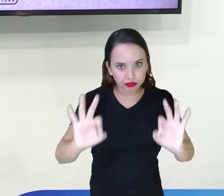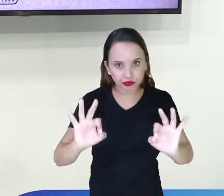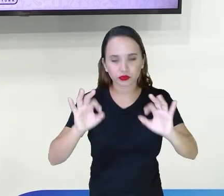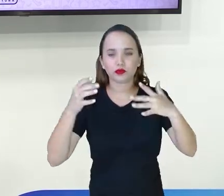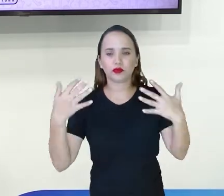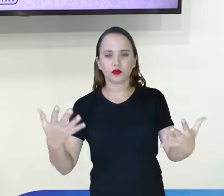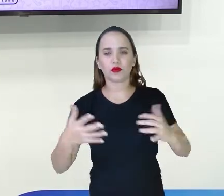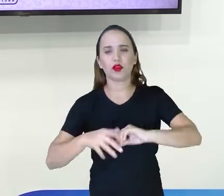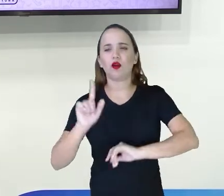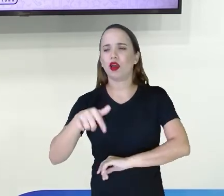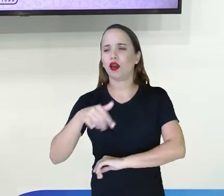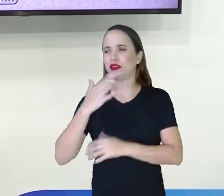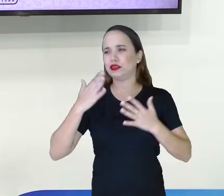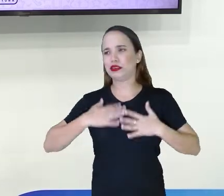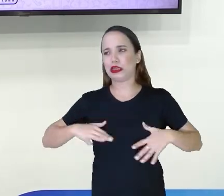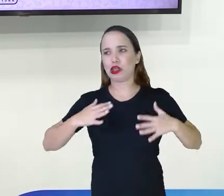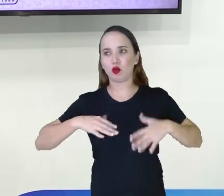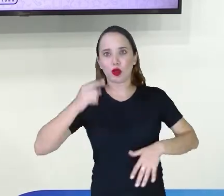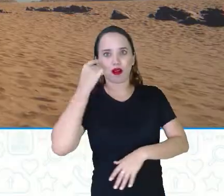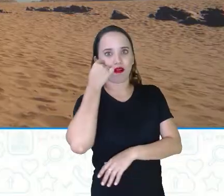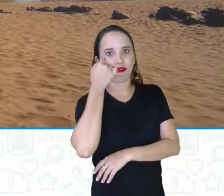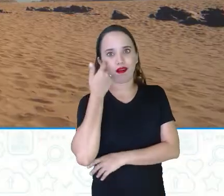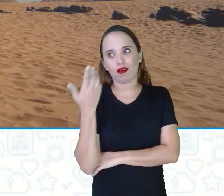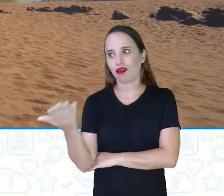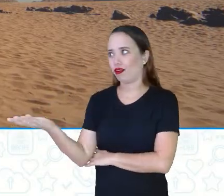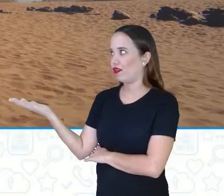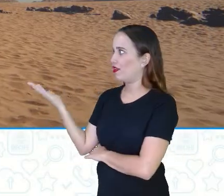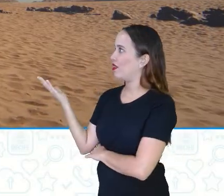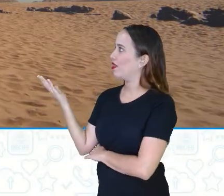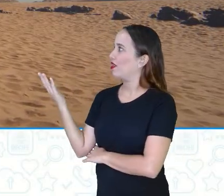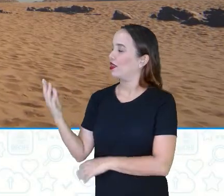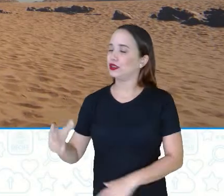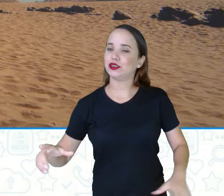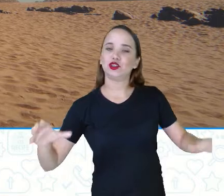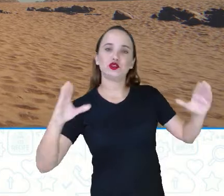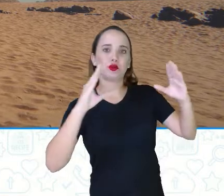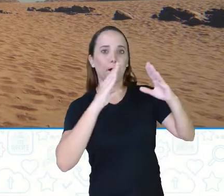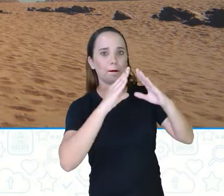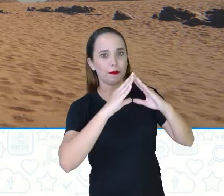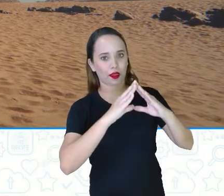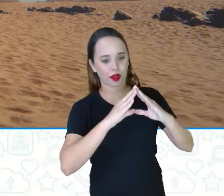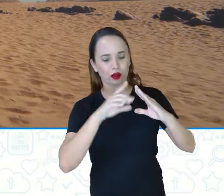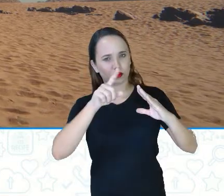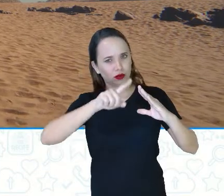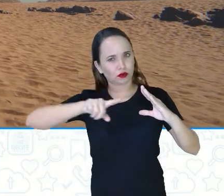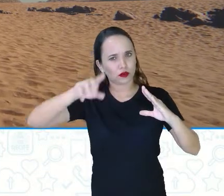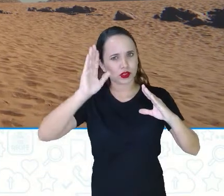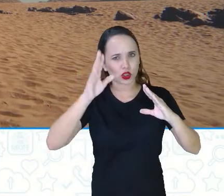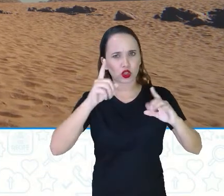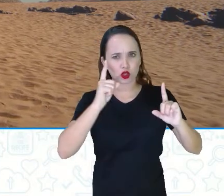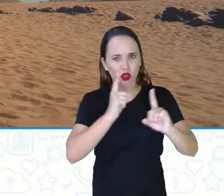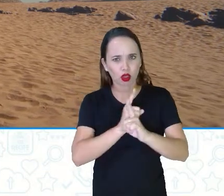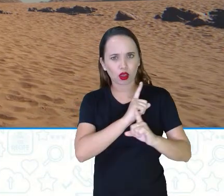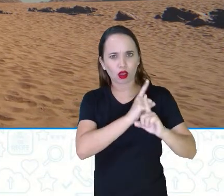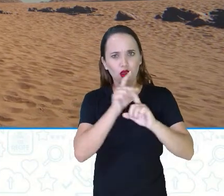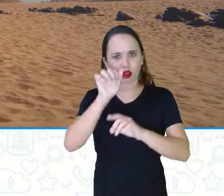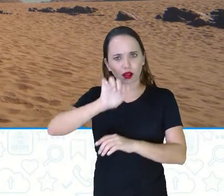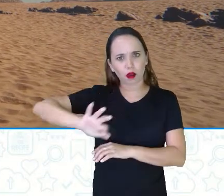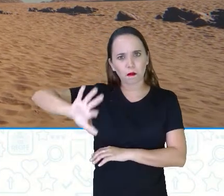é tranquilo demais. Olha aí as pirâmides. Você já viu essa figura em algum